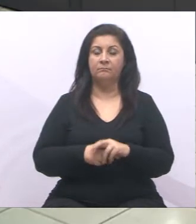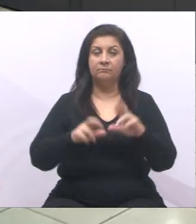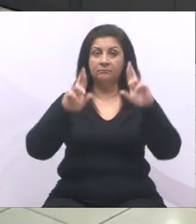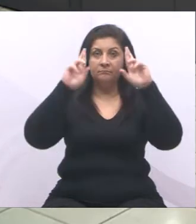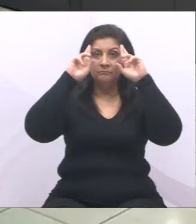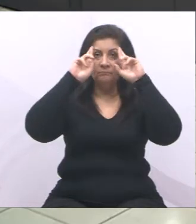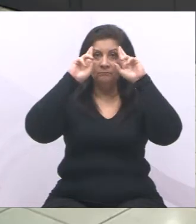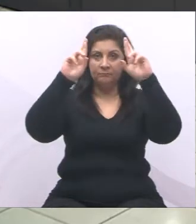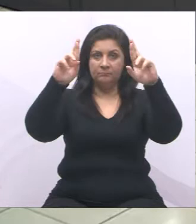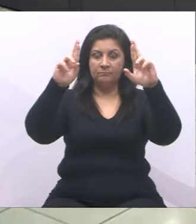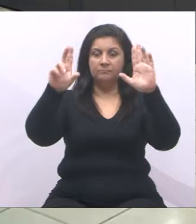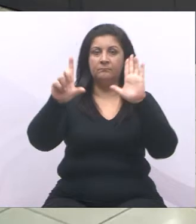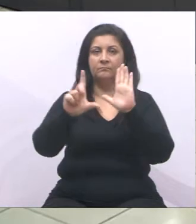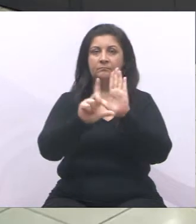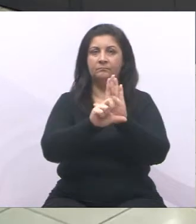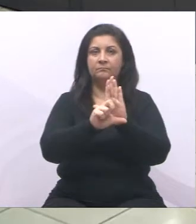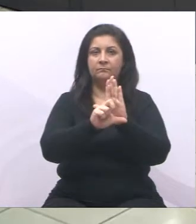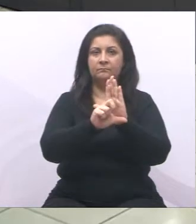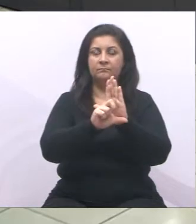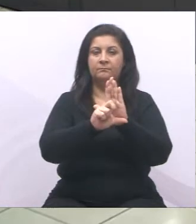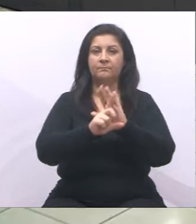respeitando a lei